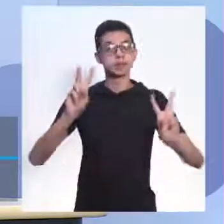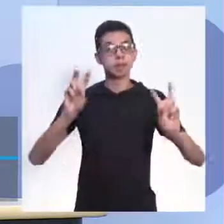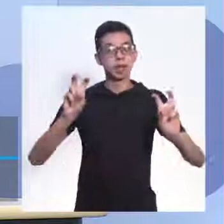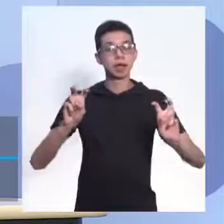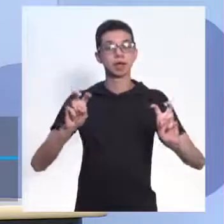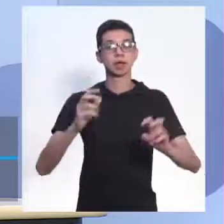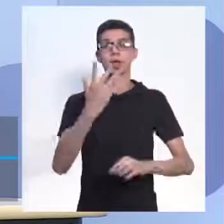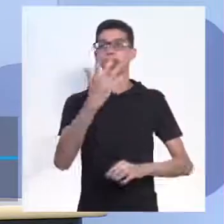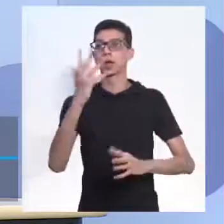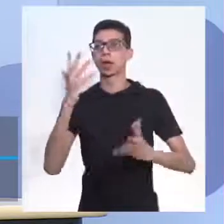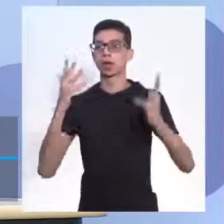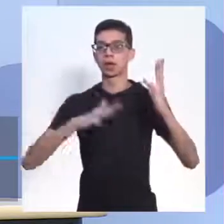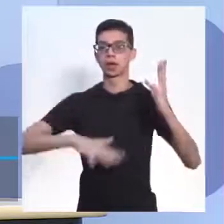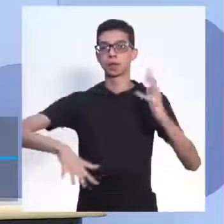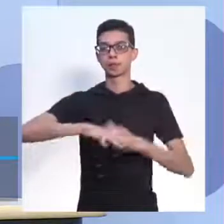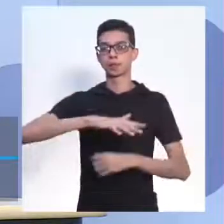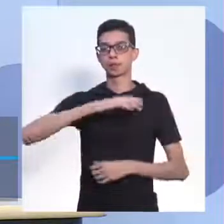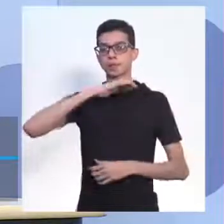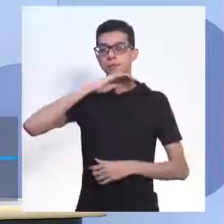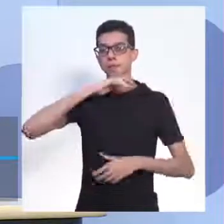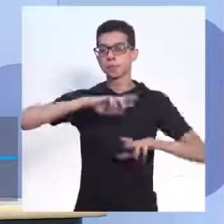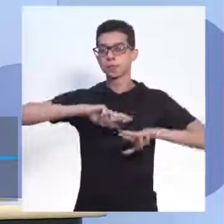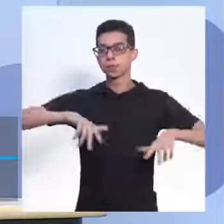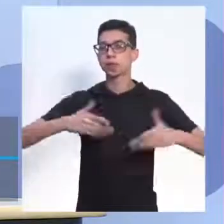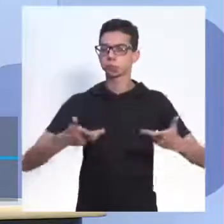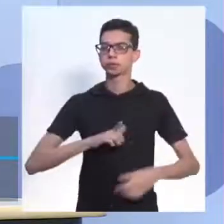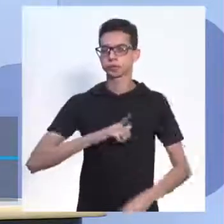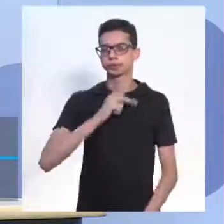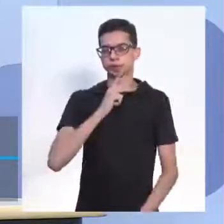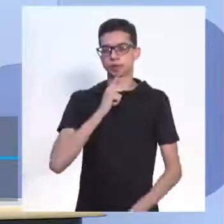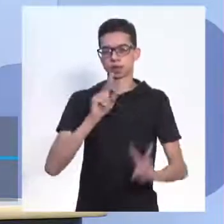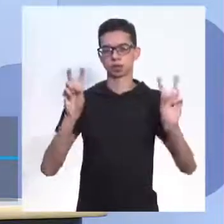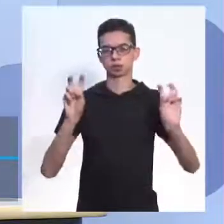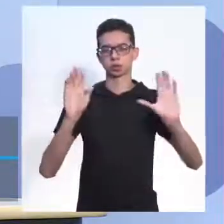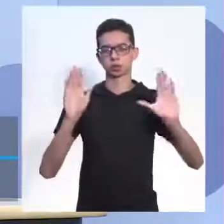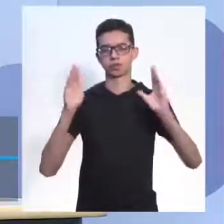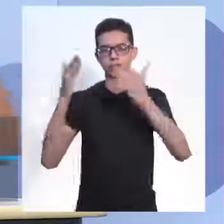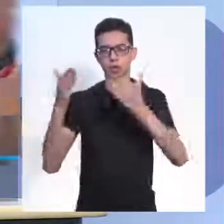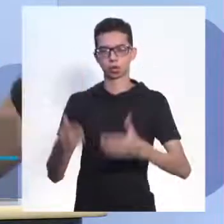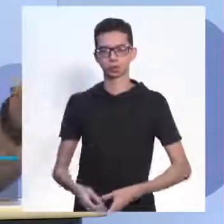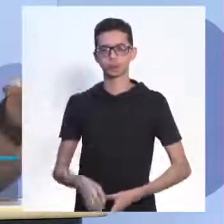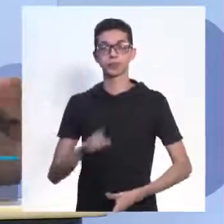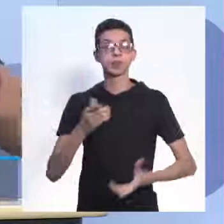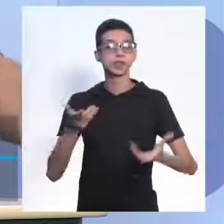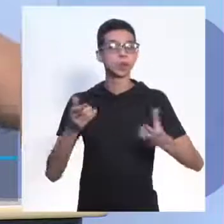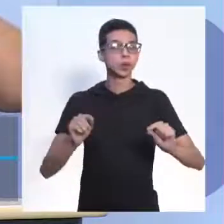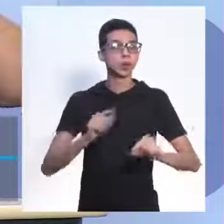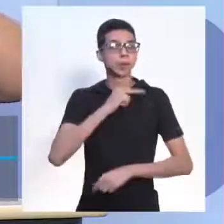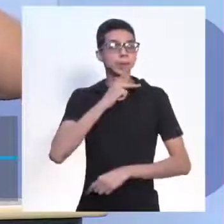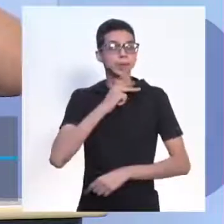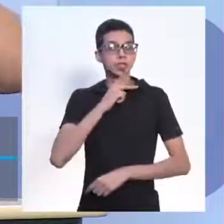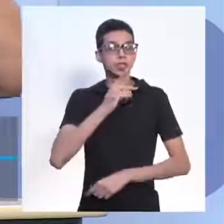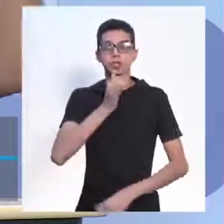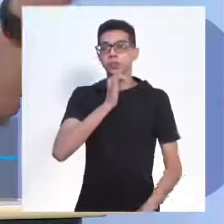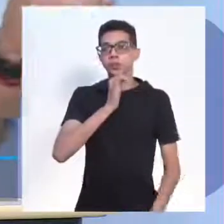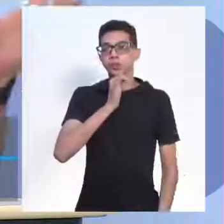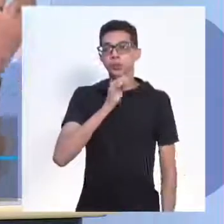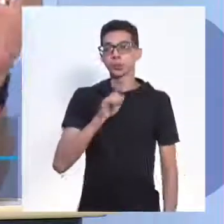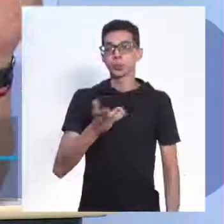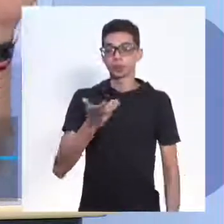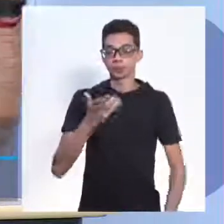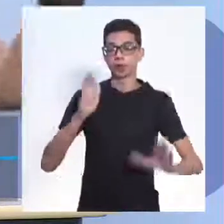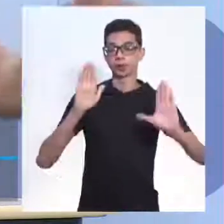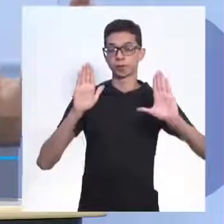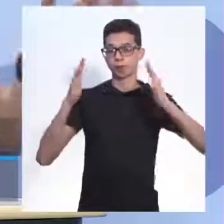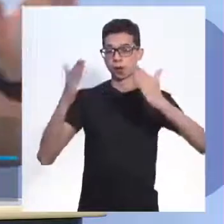trabalho mas as questões ambientais existe um partido ali que vai ter uma pauta mas focada nisso você quer um partido que você